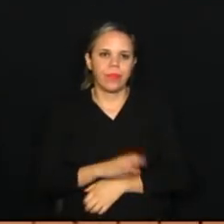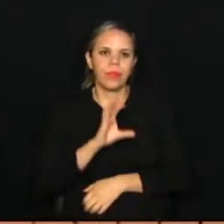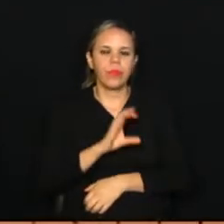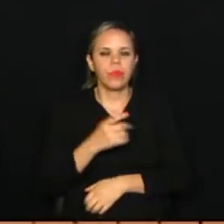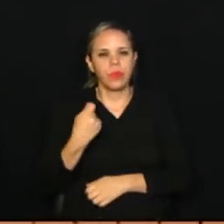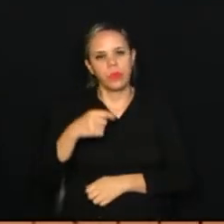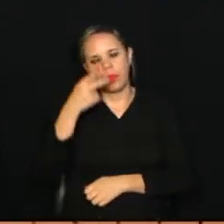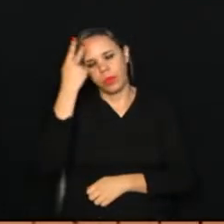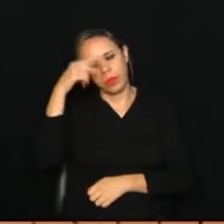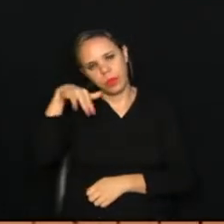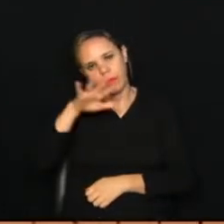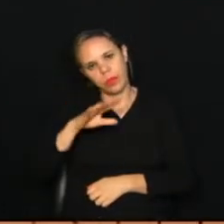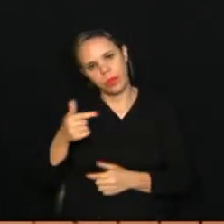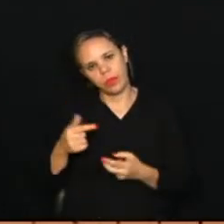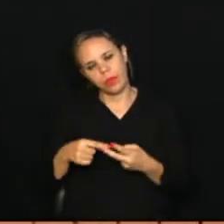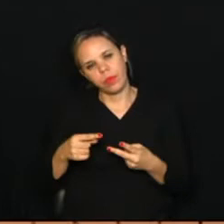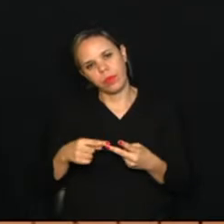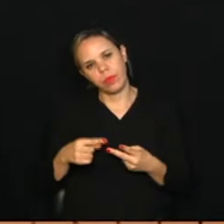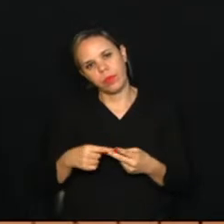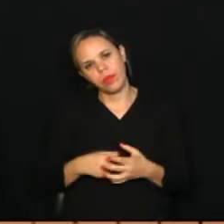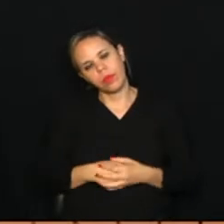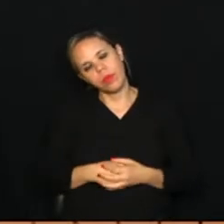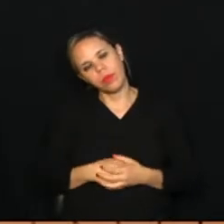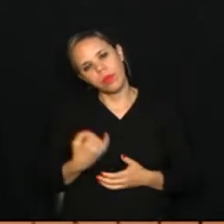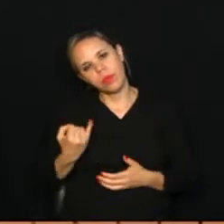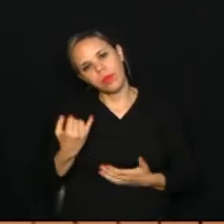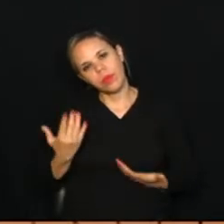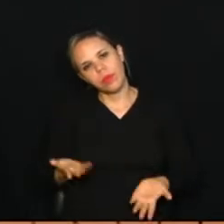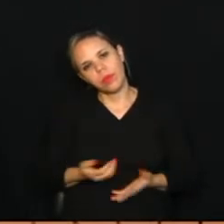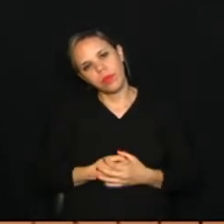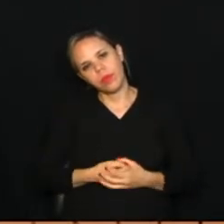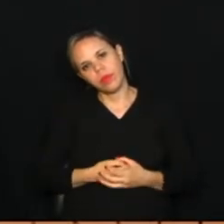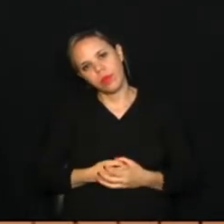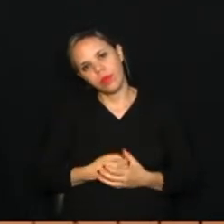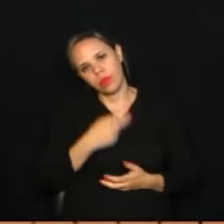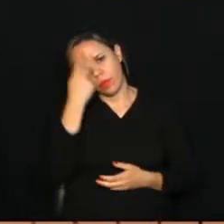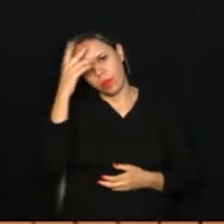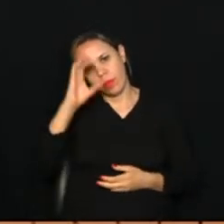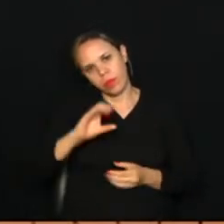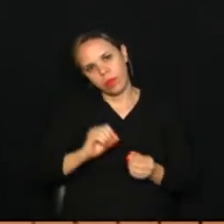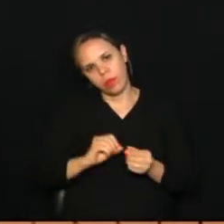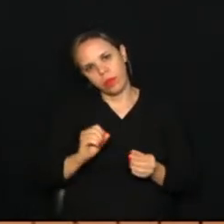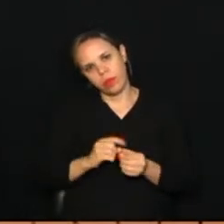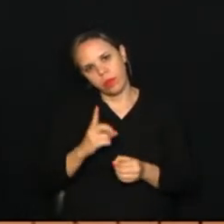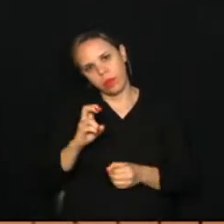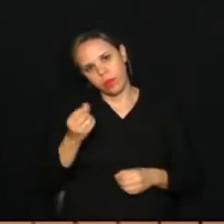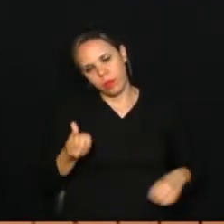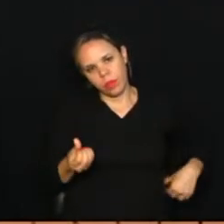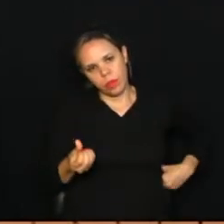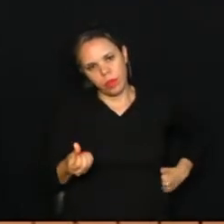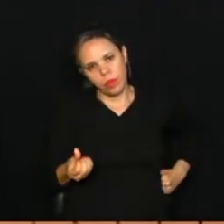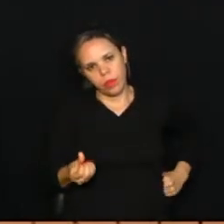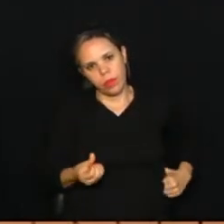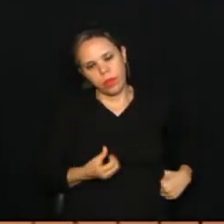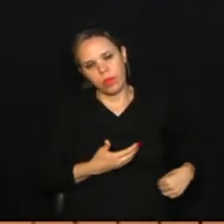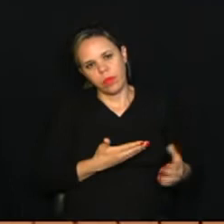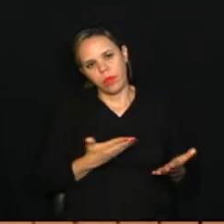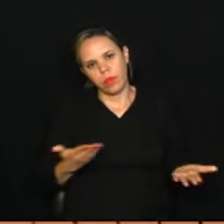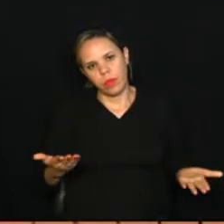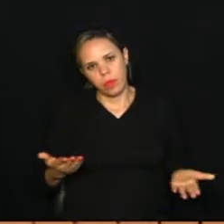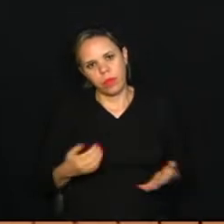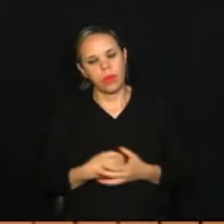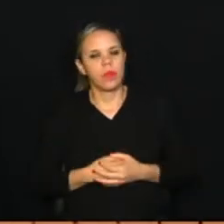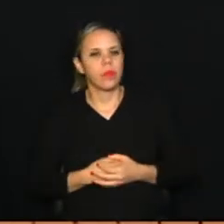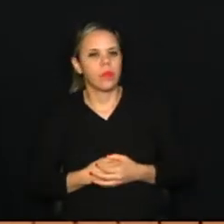entender. E segundo, que é importantíssimo que o cidadão faça um 156. Então,